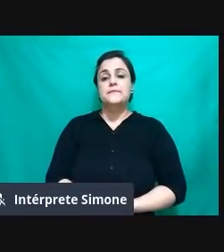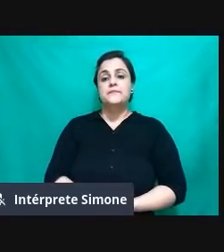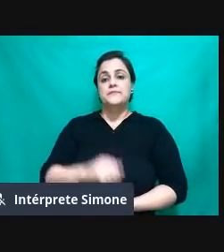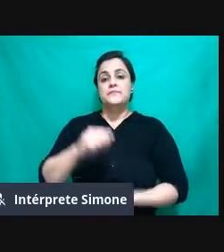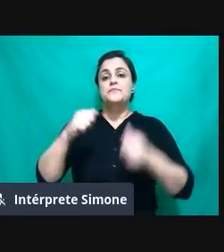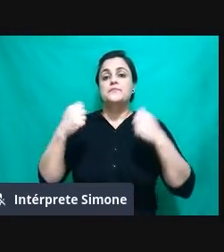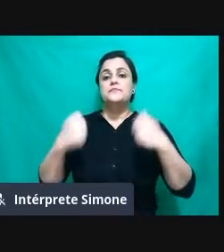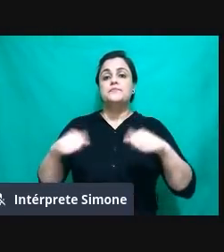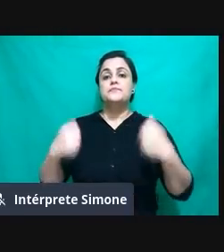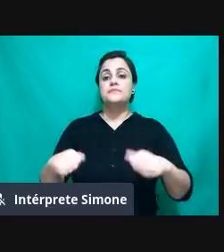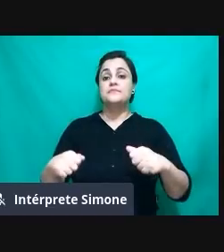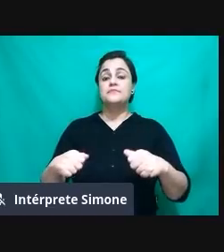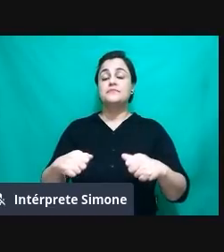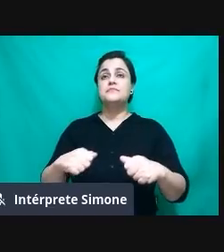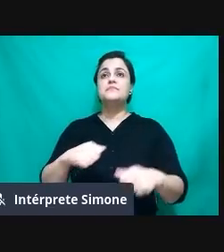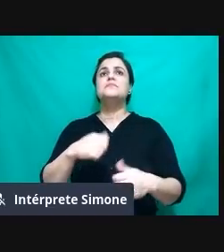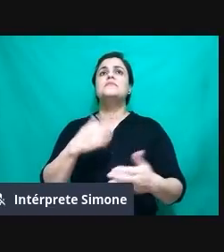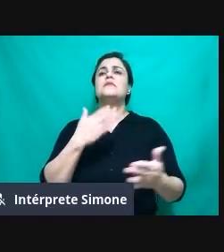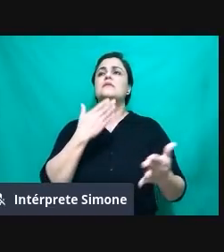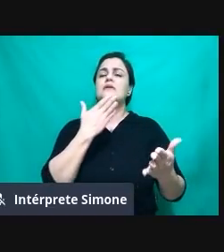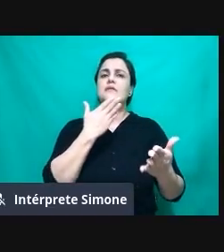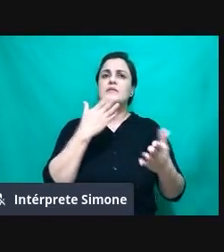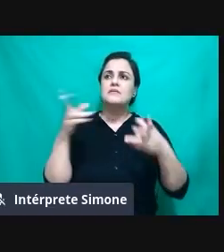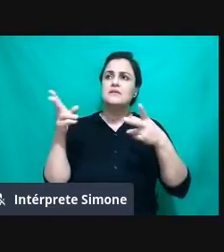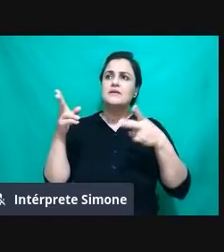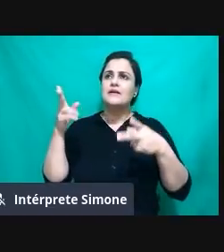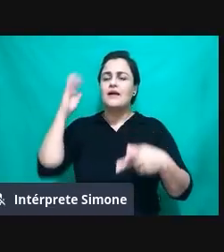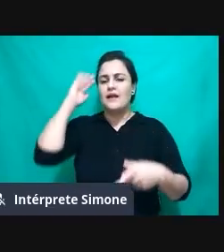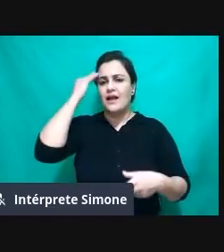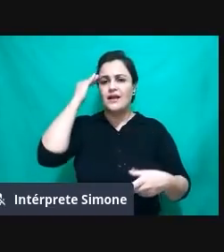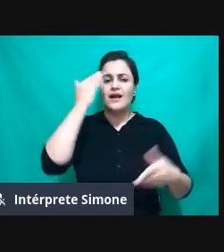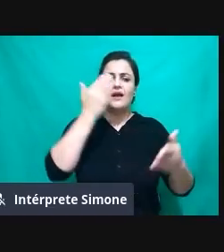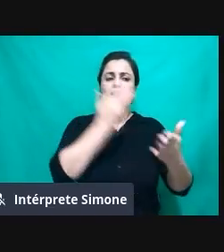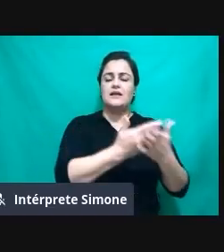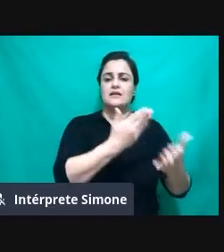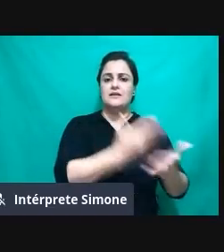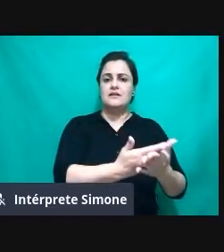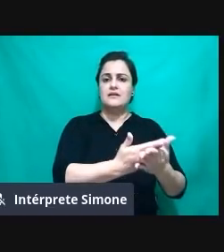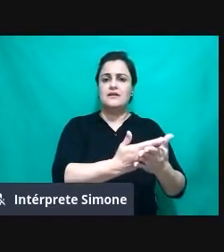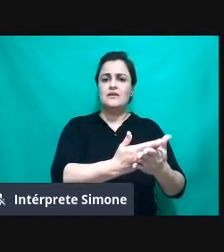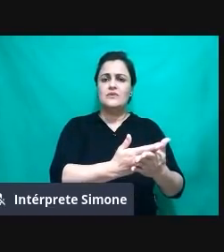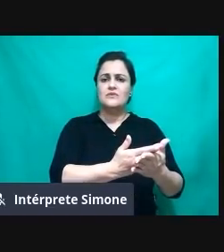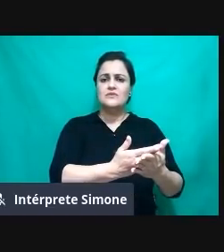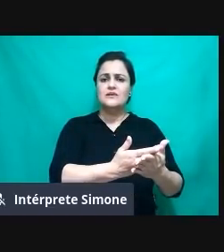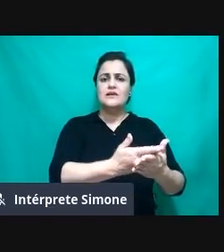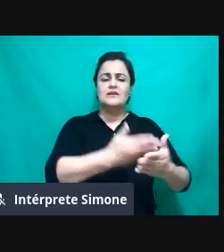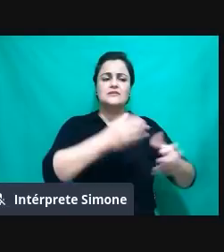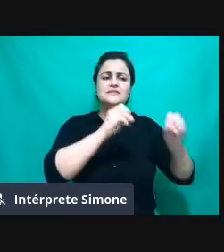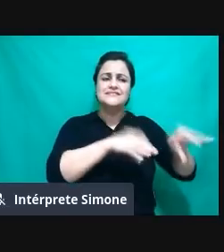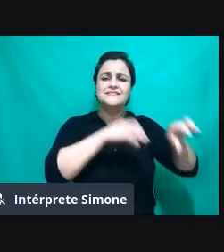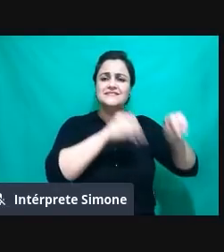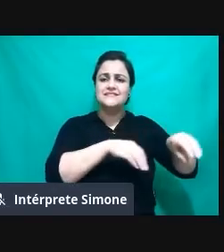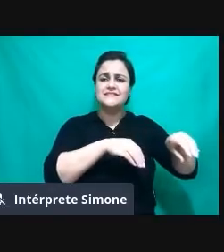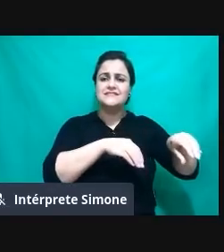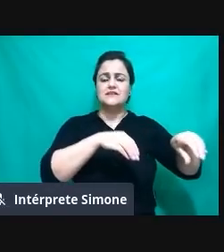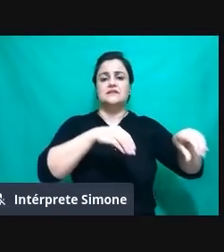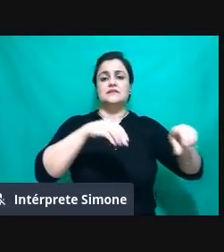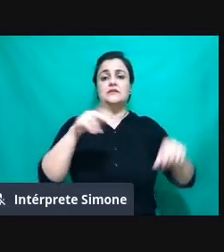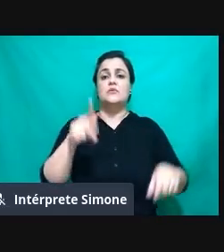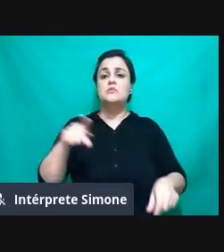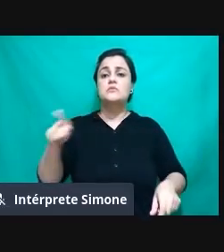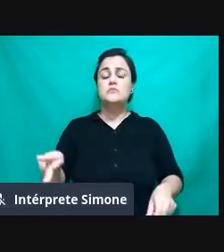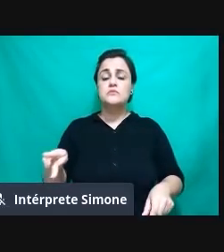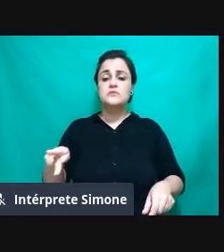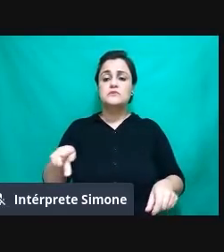sempre trabalhada em cima, ou até mesmo, vamos dizer, né, que o plano do professor, ele tem que ser trabalhado em